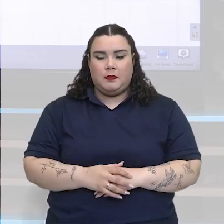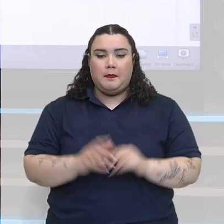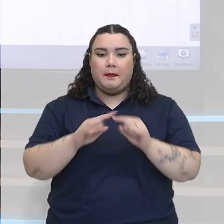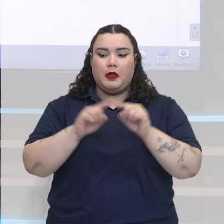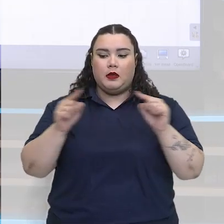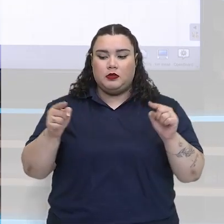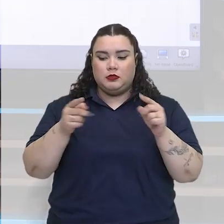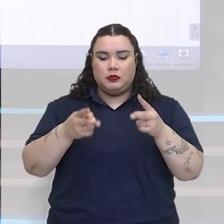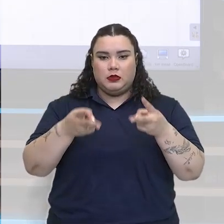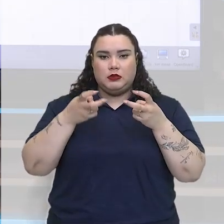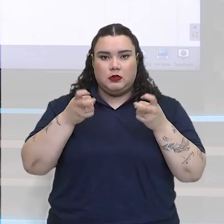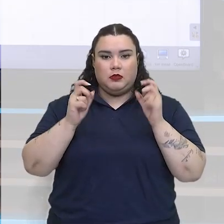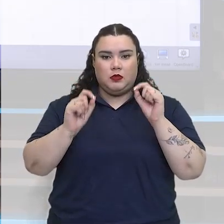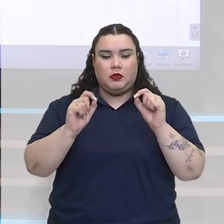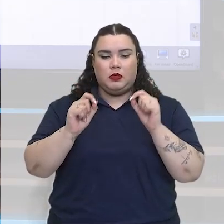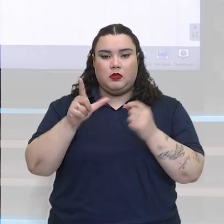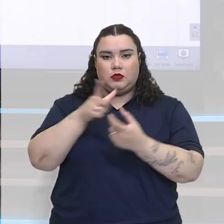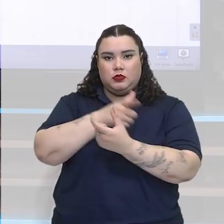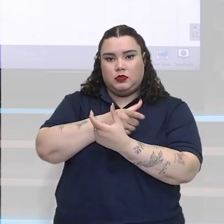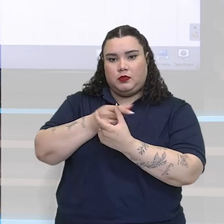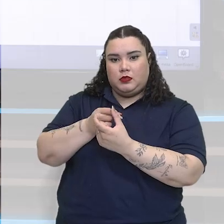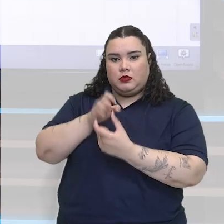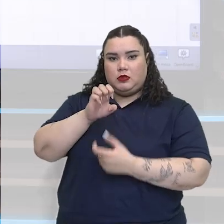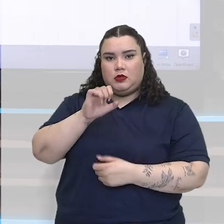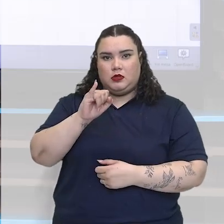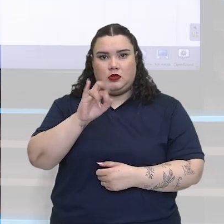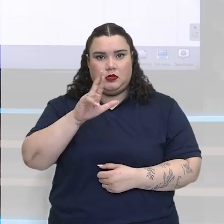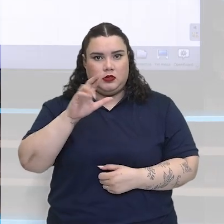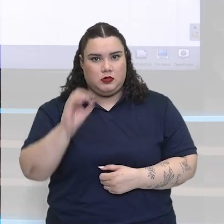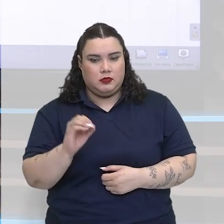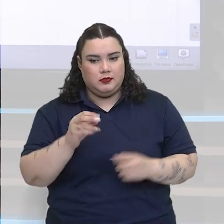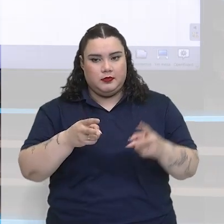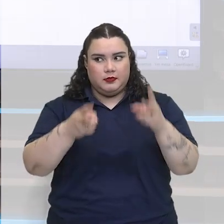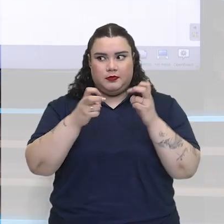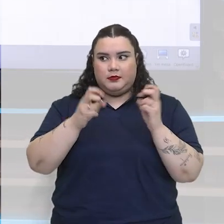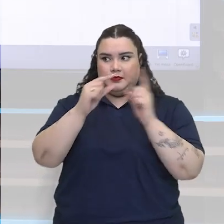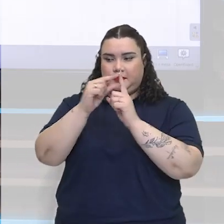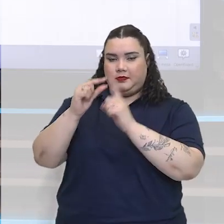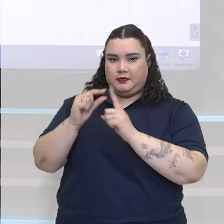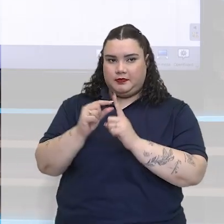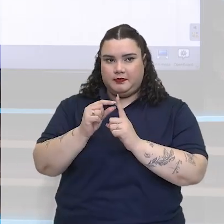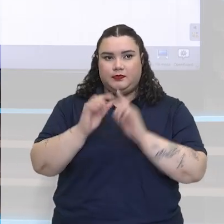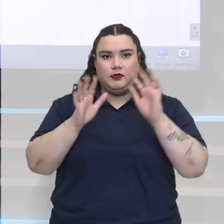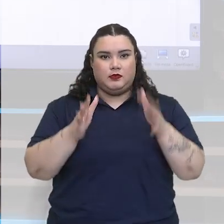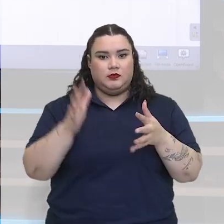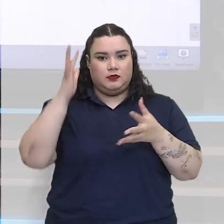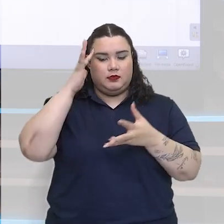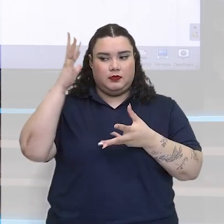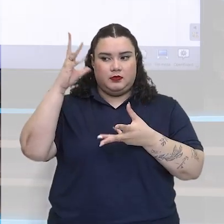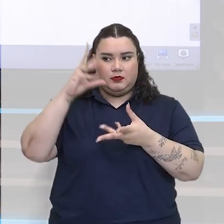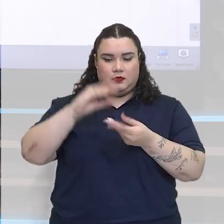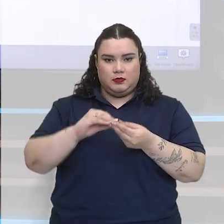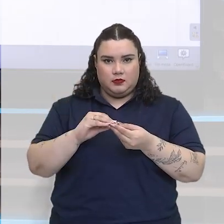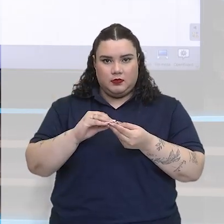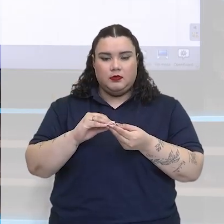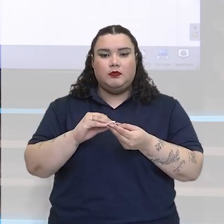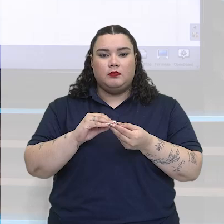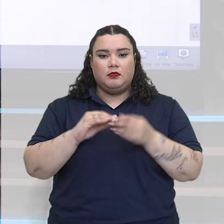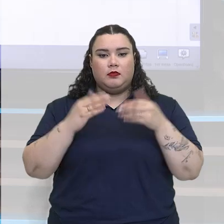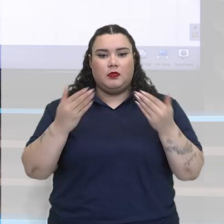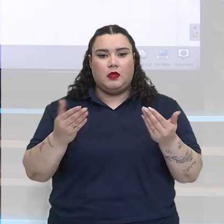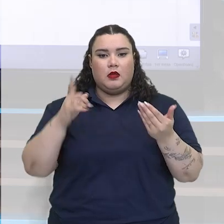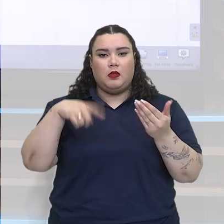veja aqui então que o sufixo eiro, e quando você vir nas palavras, você já tem o entendimento, já compreendeu